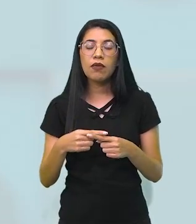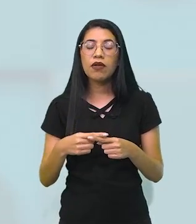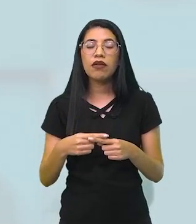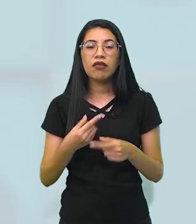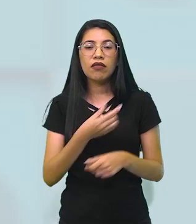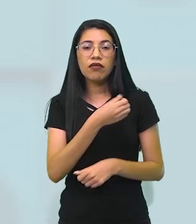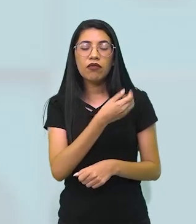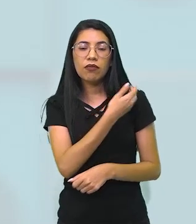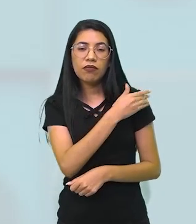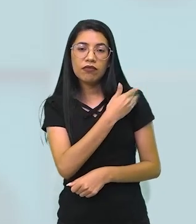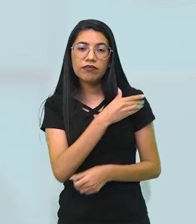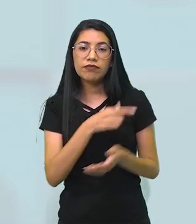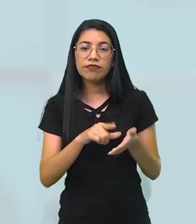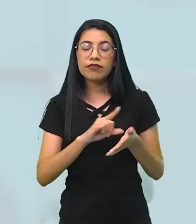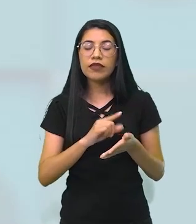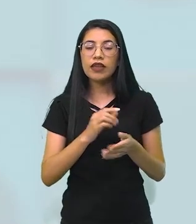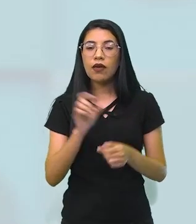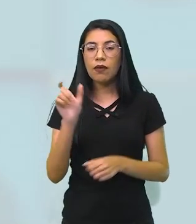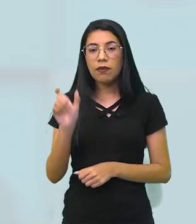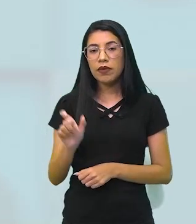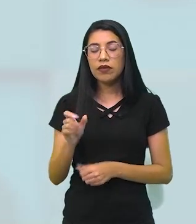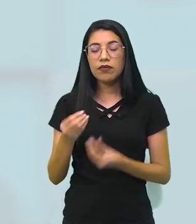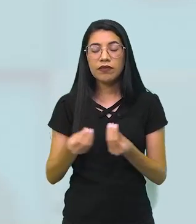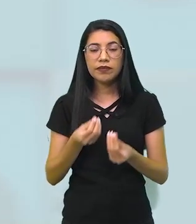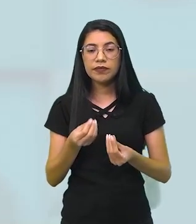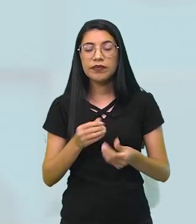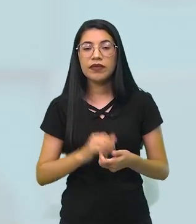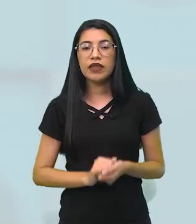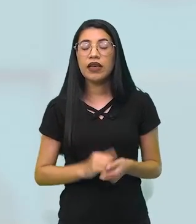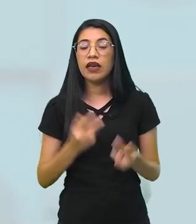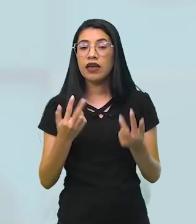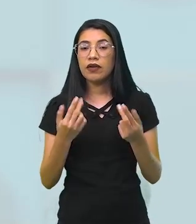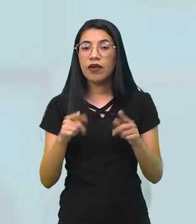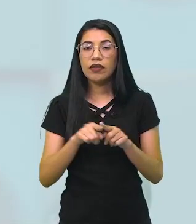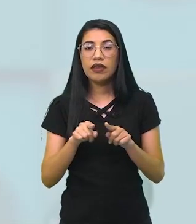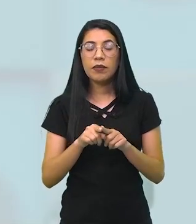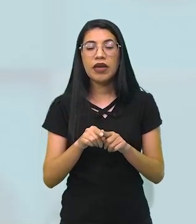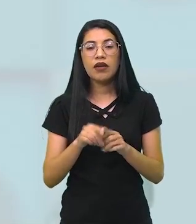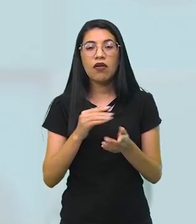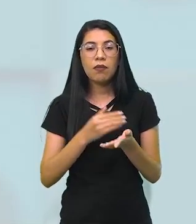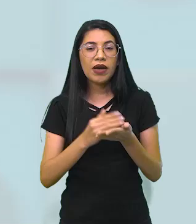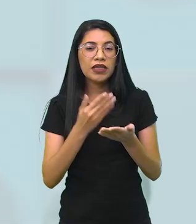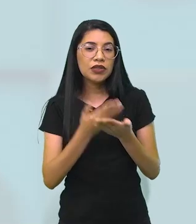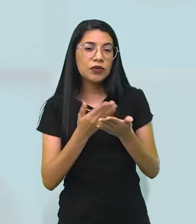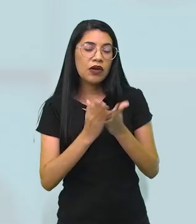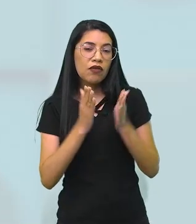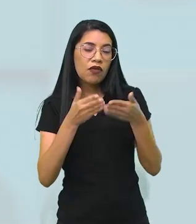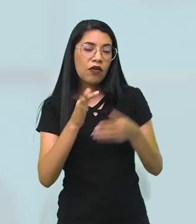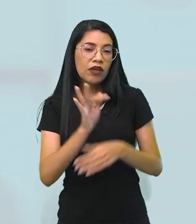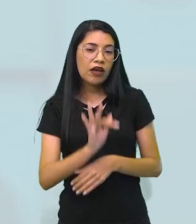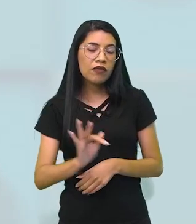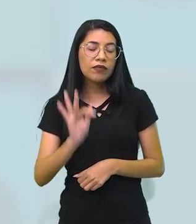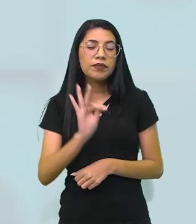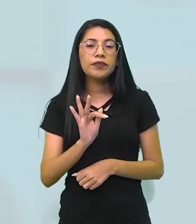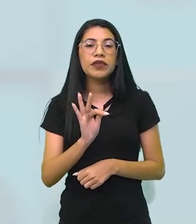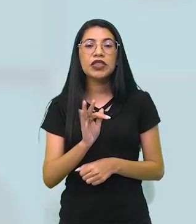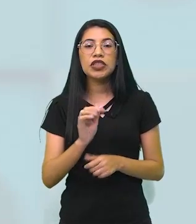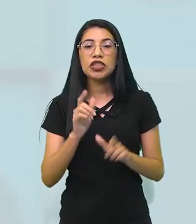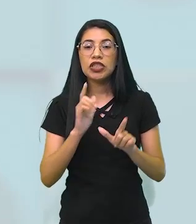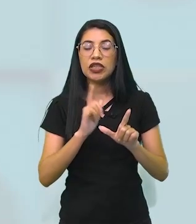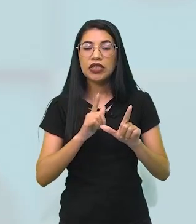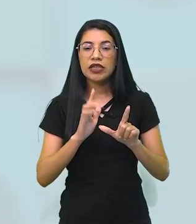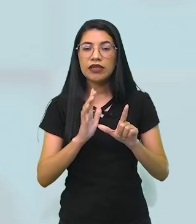essa pessoa né Eh é igual quando a gente começa o curso de letras né língua portuguesa eh e a